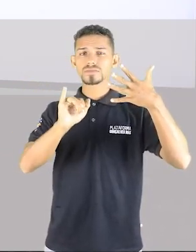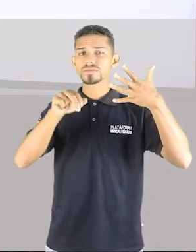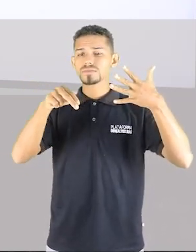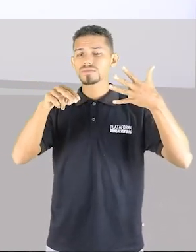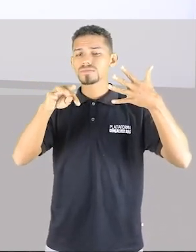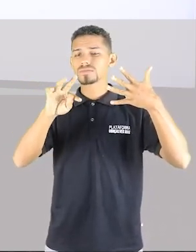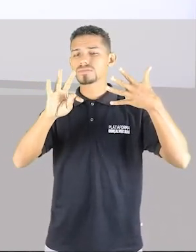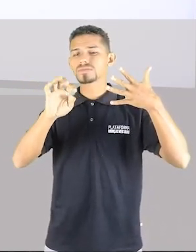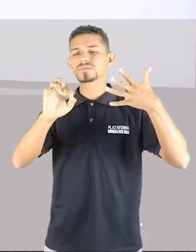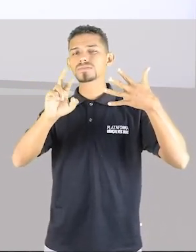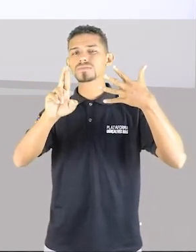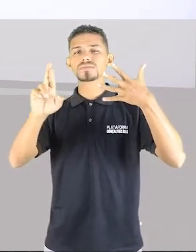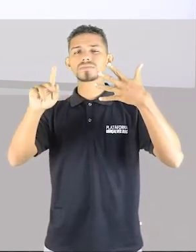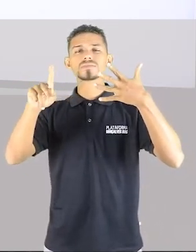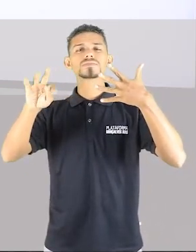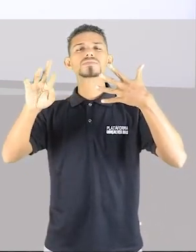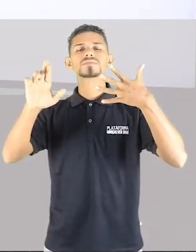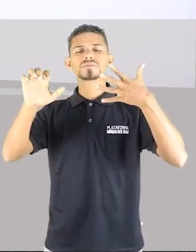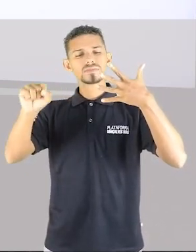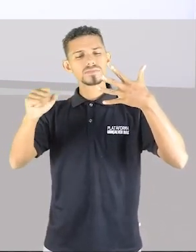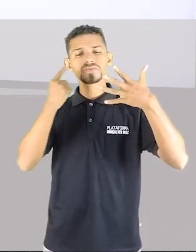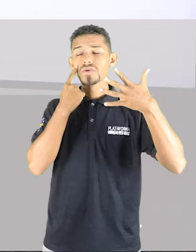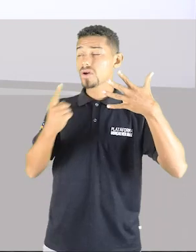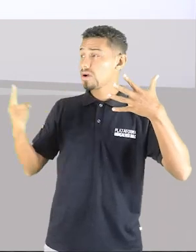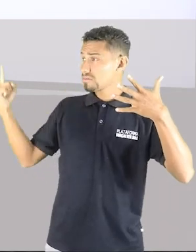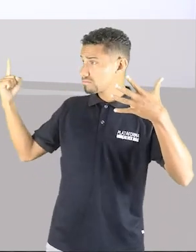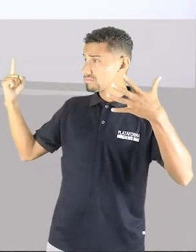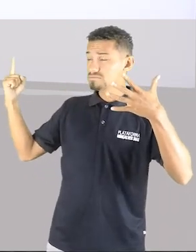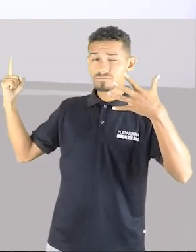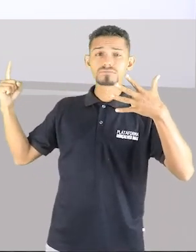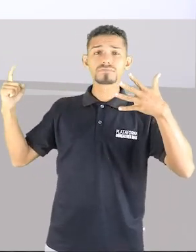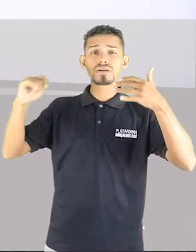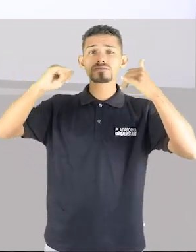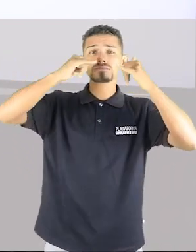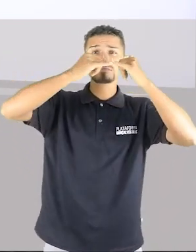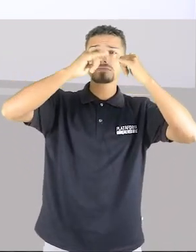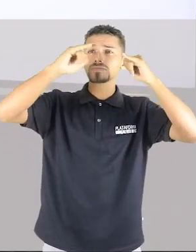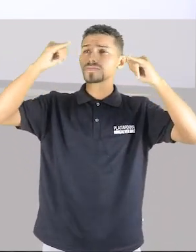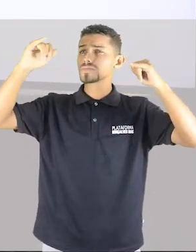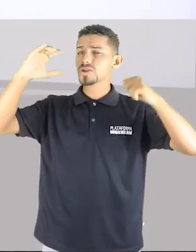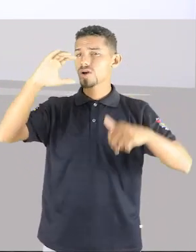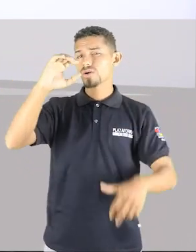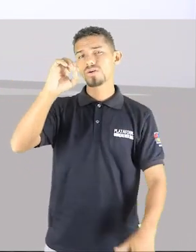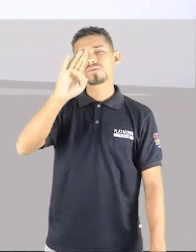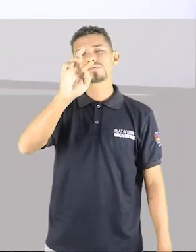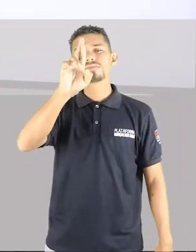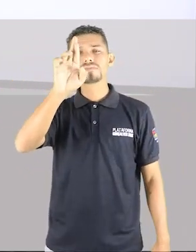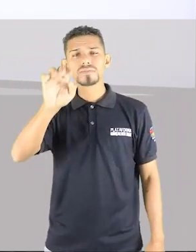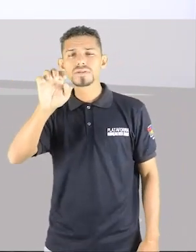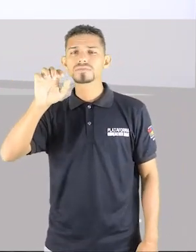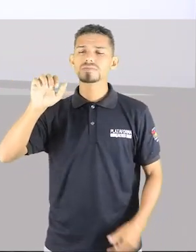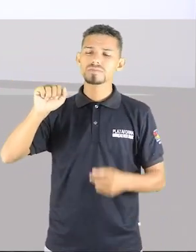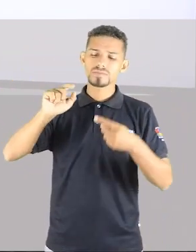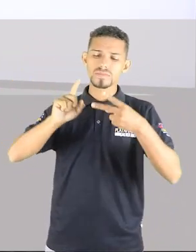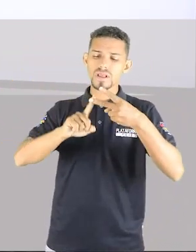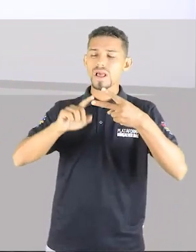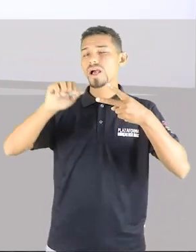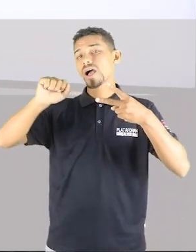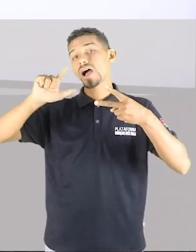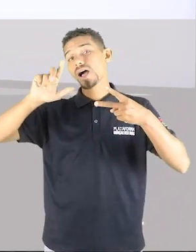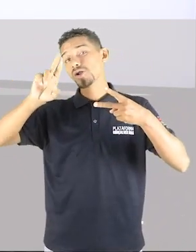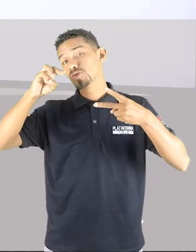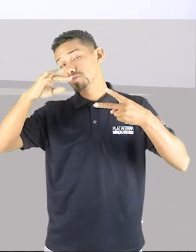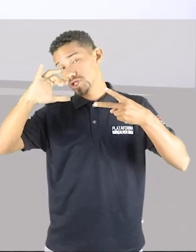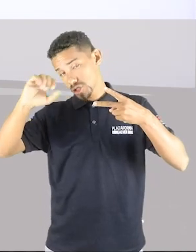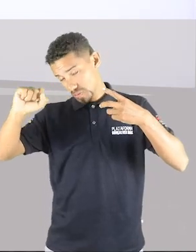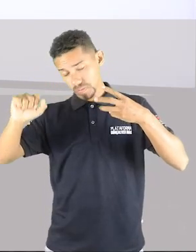meios de fios condutores de energia elétrica fios de cobre de alumínio material condutor